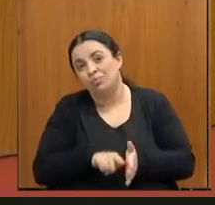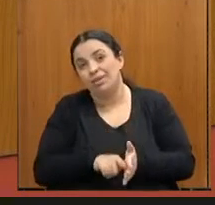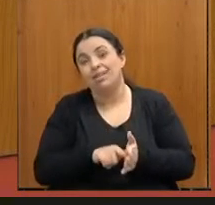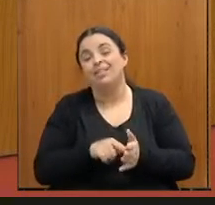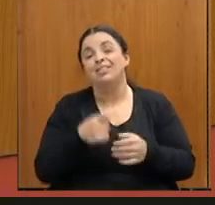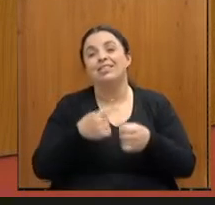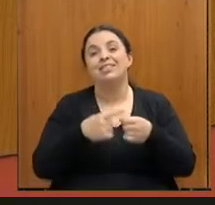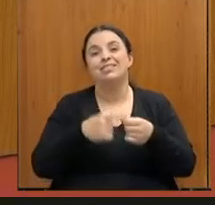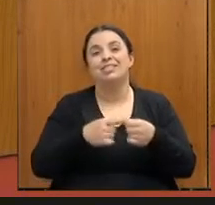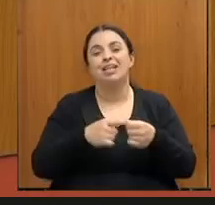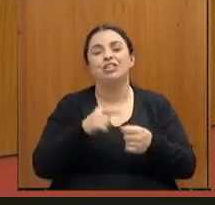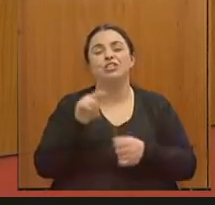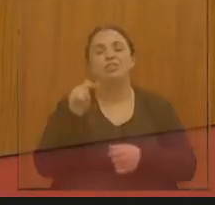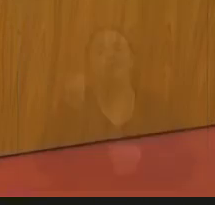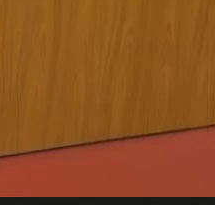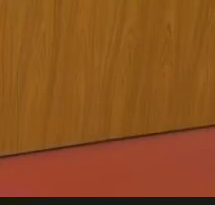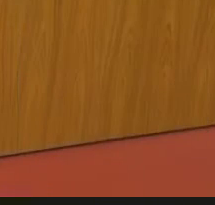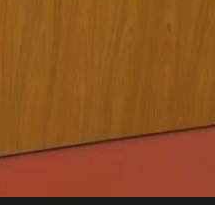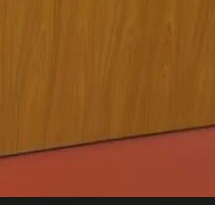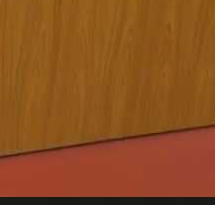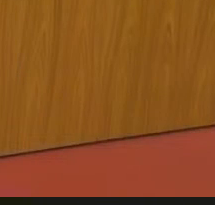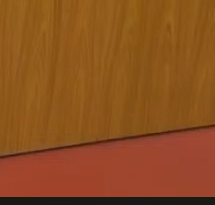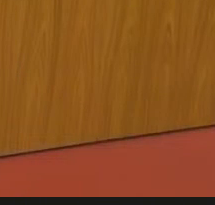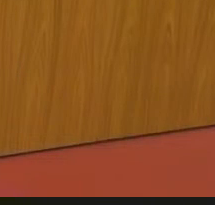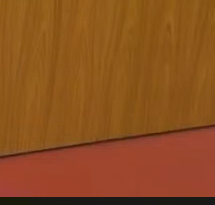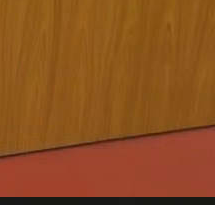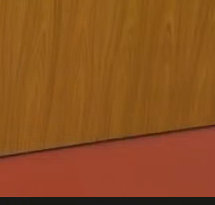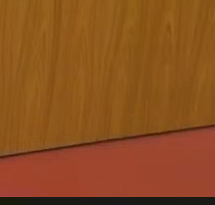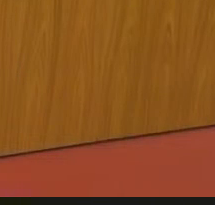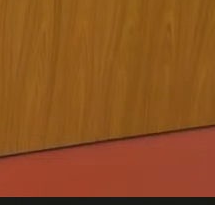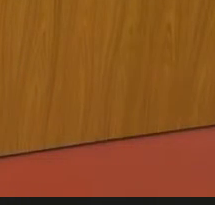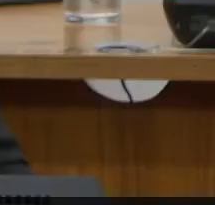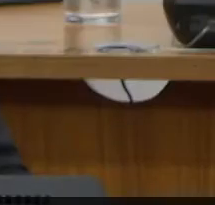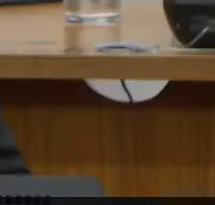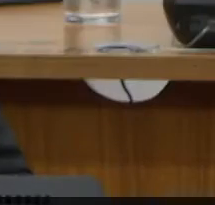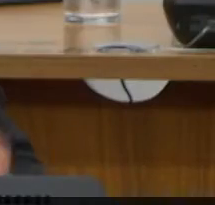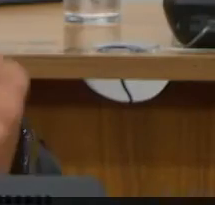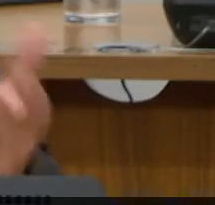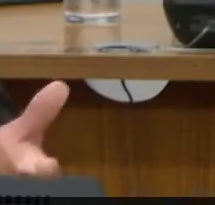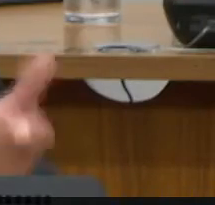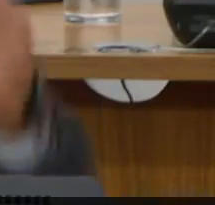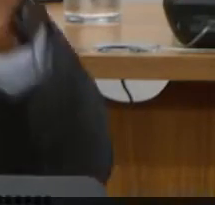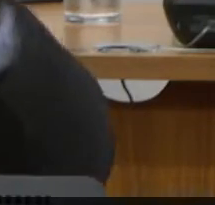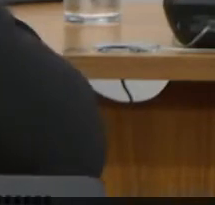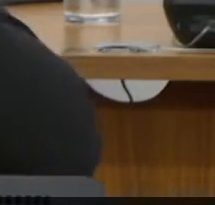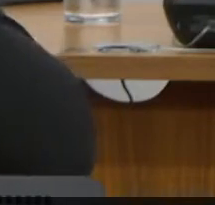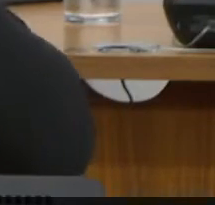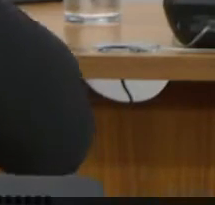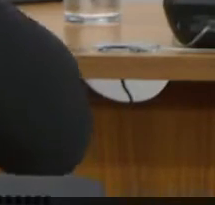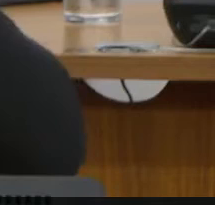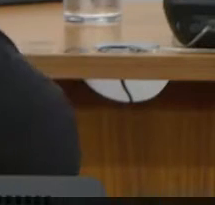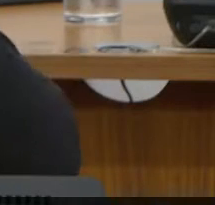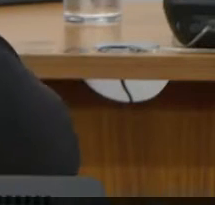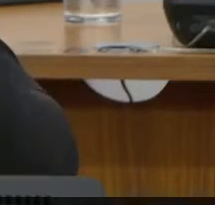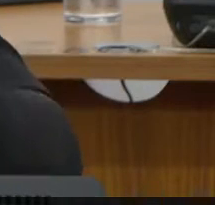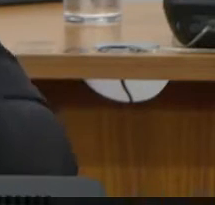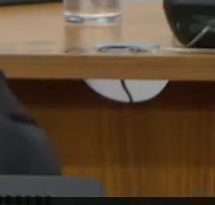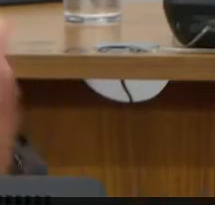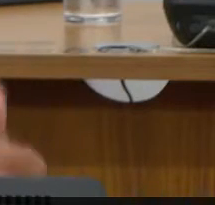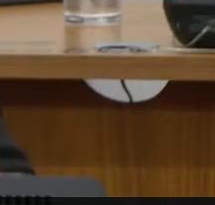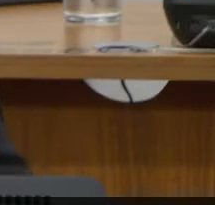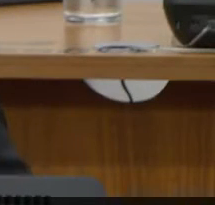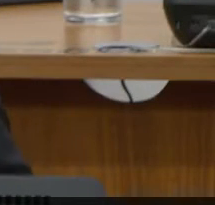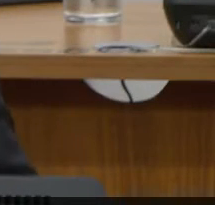vou falar até aqui um dos grandes incentivadores aí que o nosso amigo Roberto do cindivel e' o Inatel é